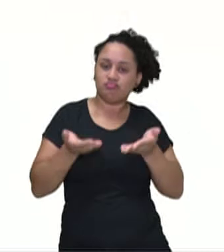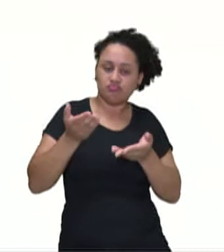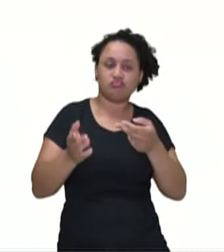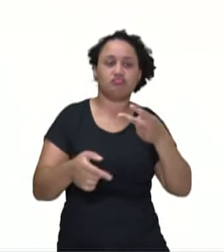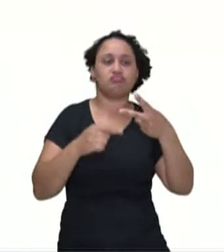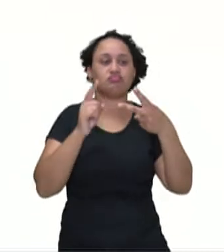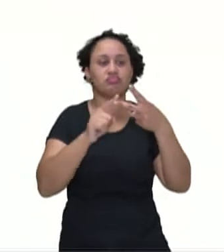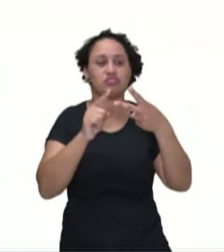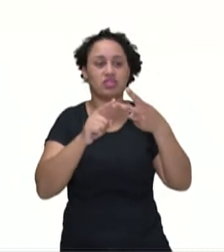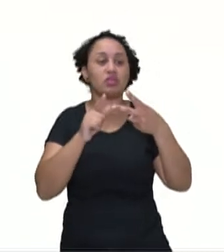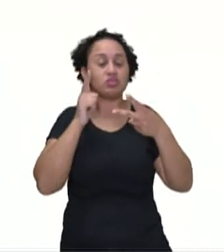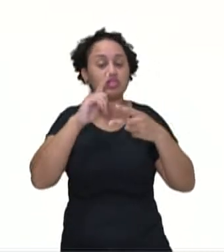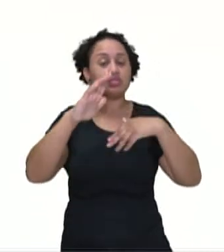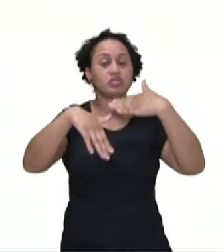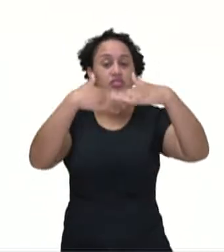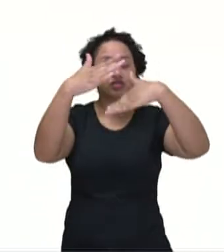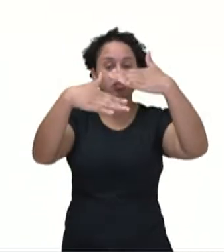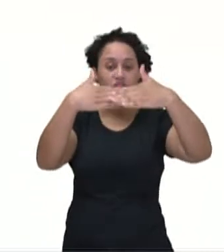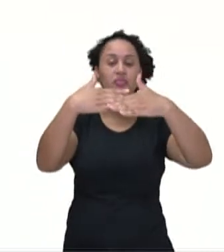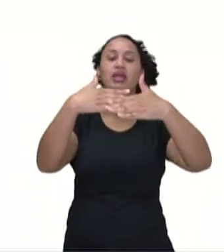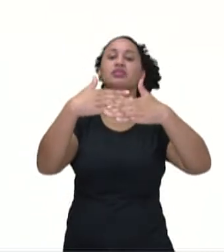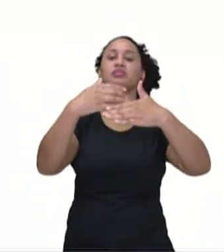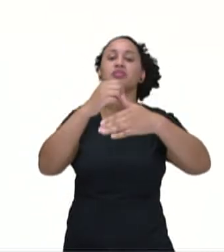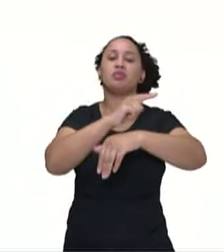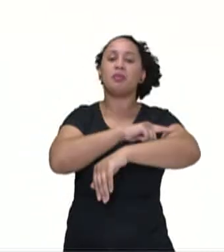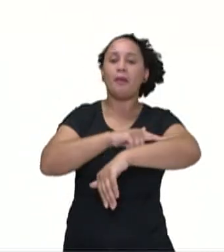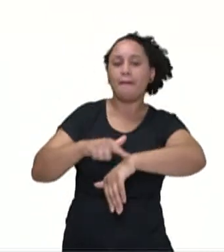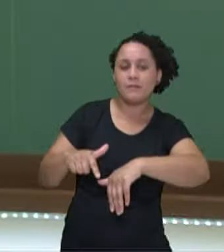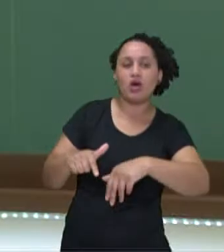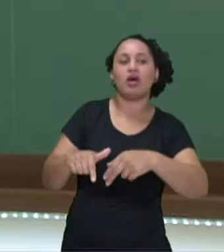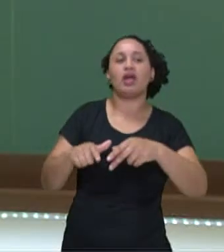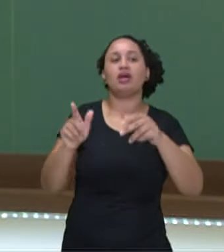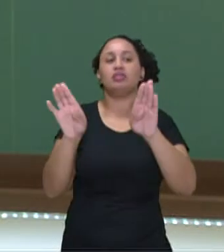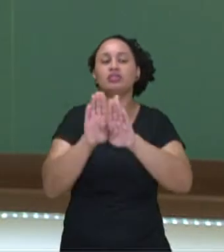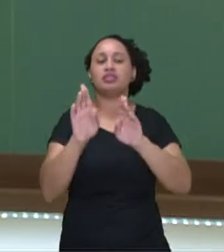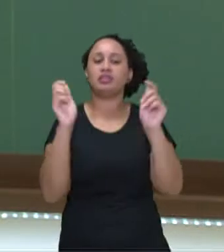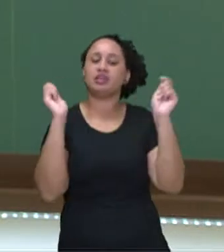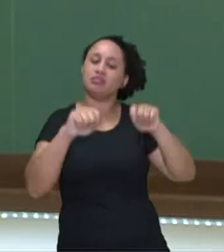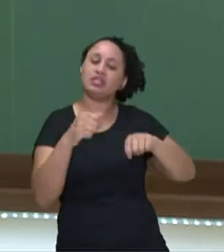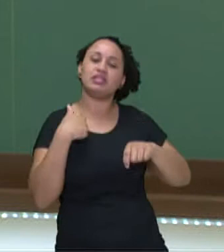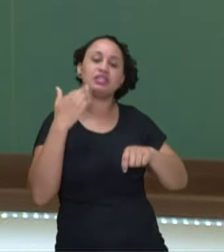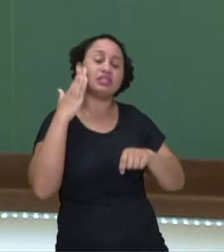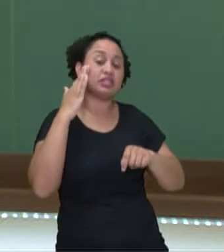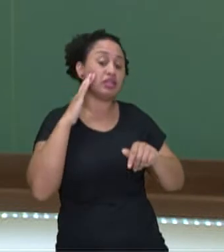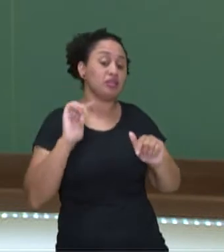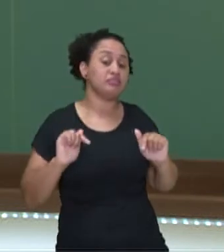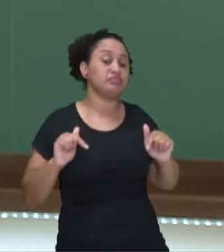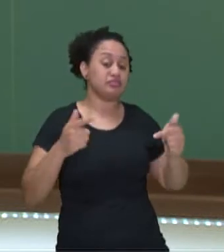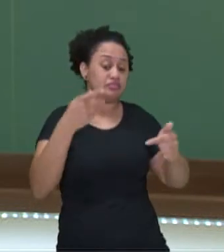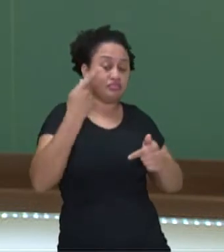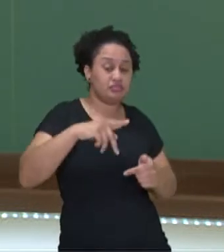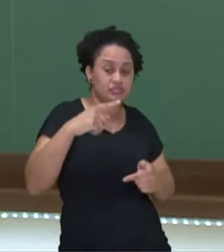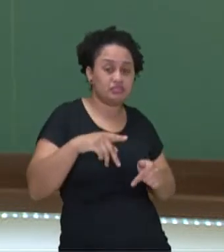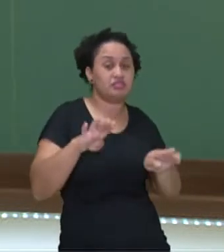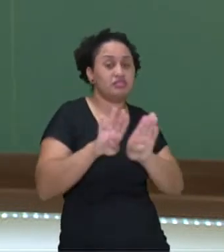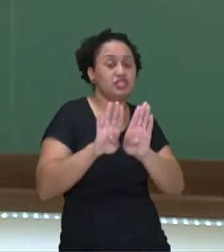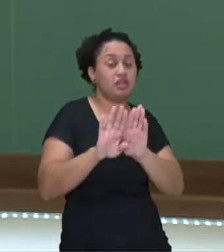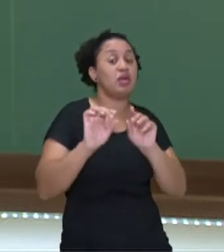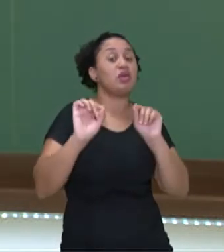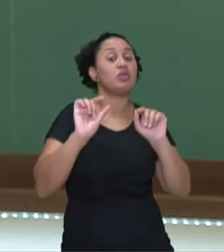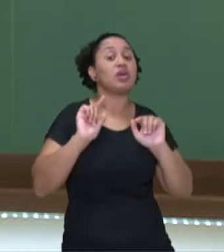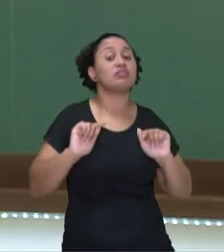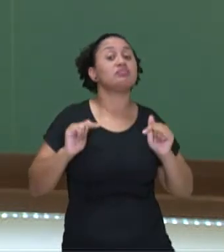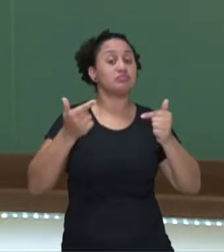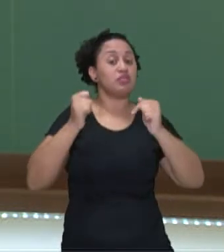estabilidade, o desenvolvimento moral, a capacidade de julgar as nossas ações, julgar o impacto das nossas ações